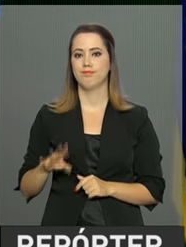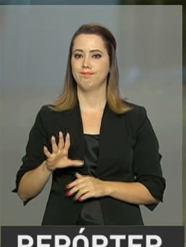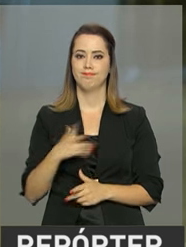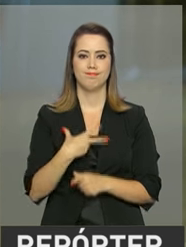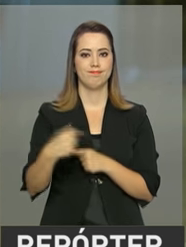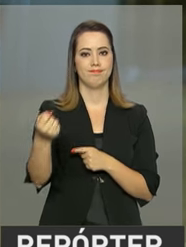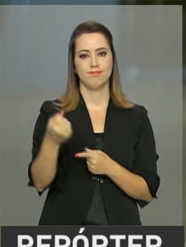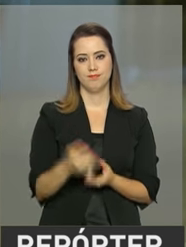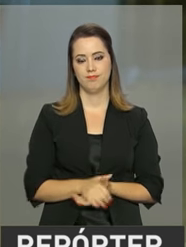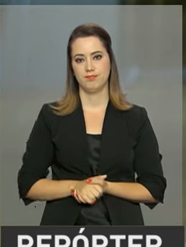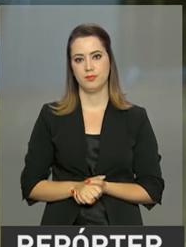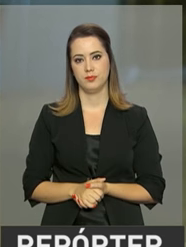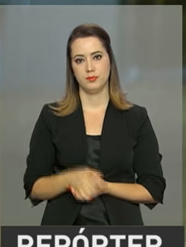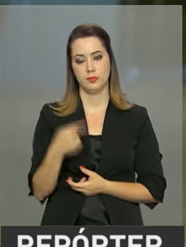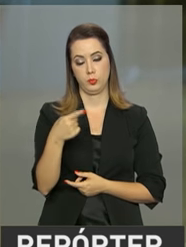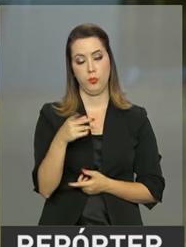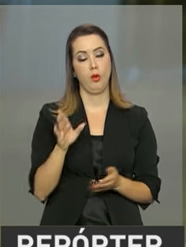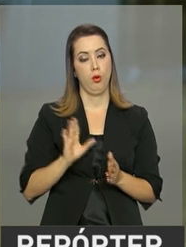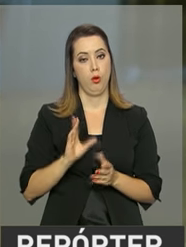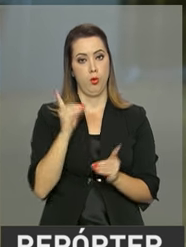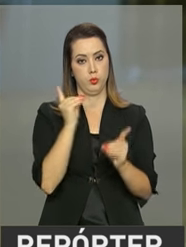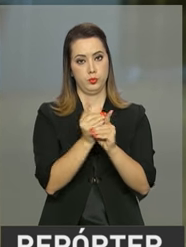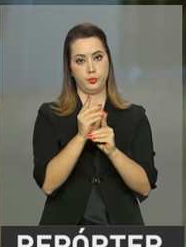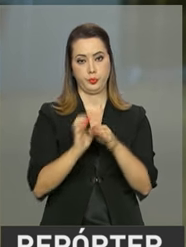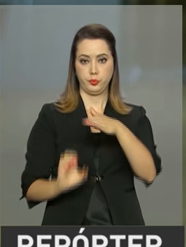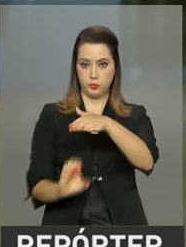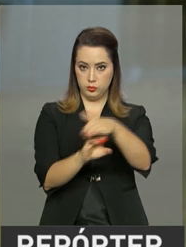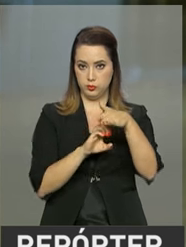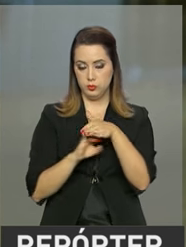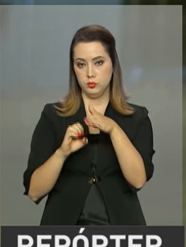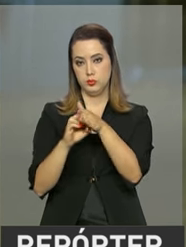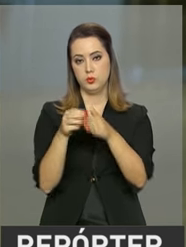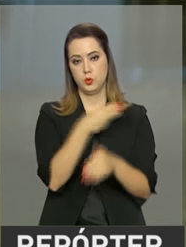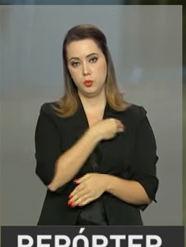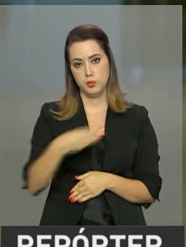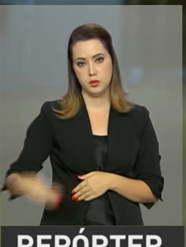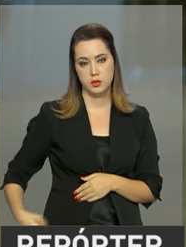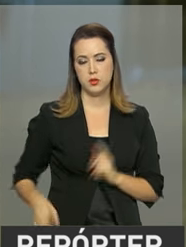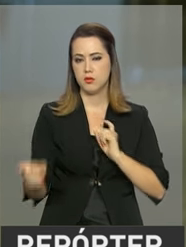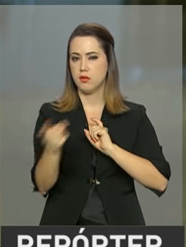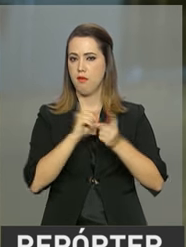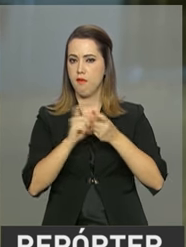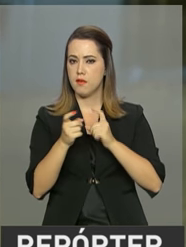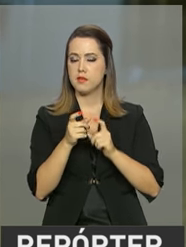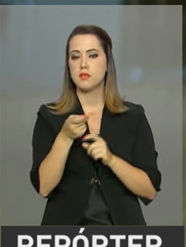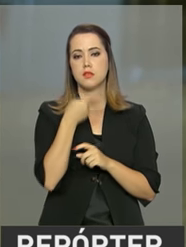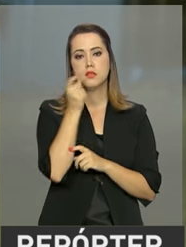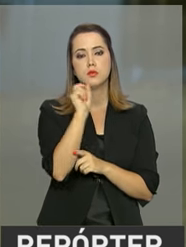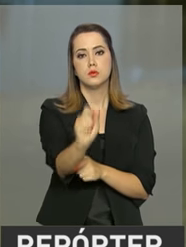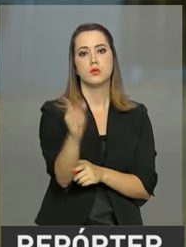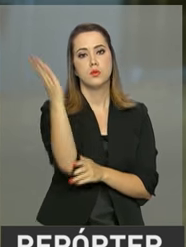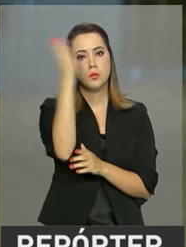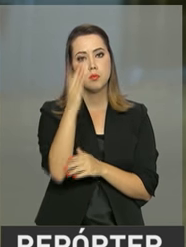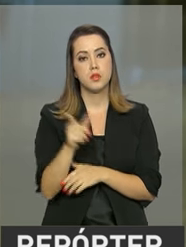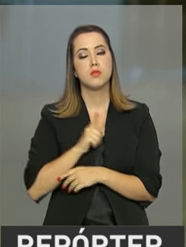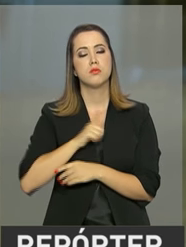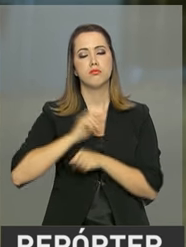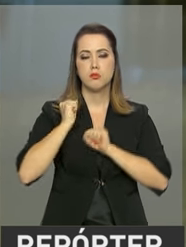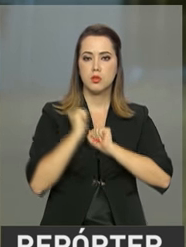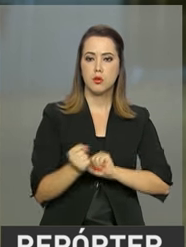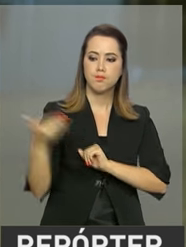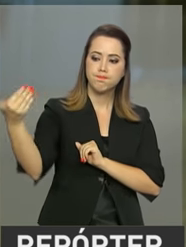sucesso. Ainda durante o encontro empresarial, o ministro da Fazenda, Henrique Meirelles, disse que o Brasil tem um potencial para